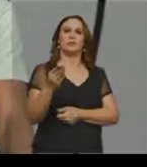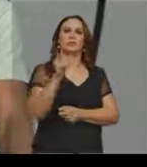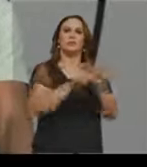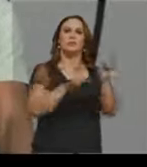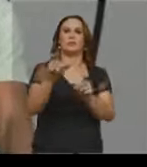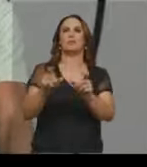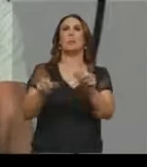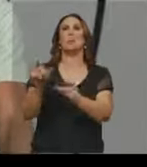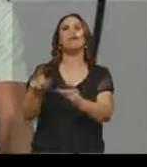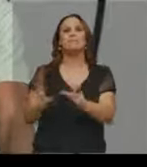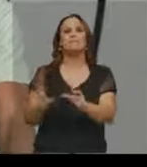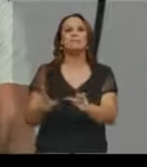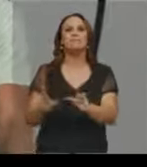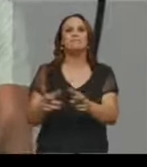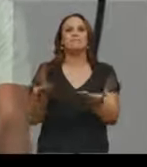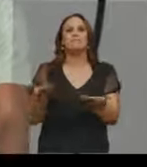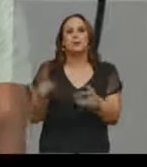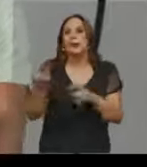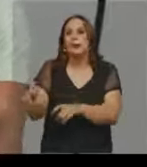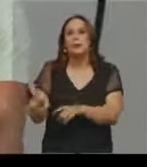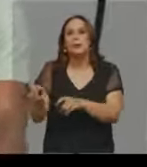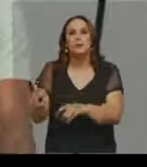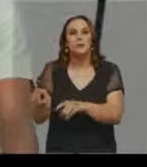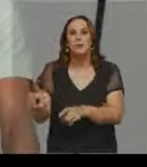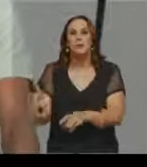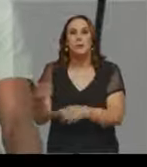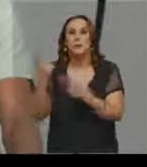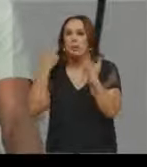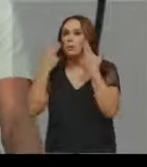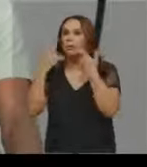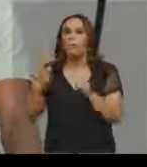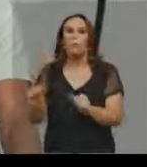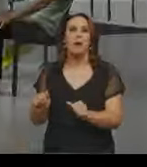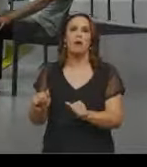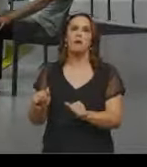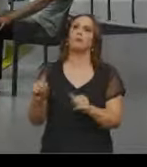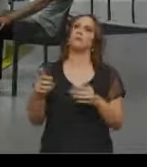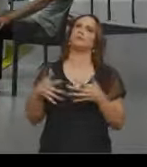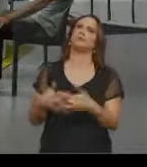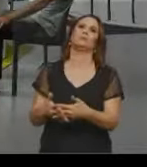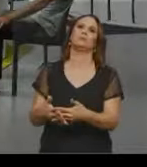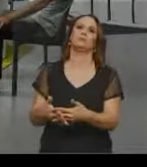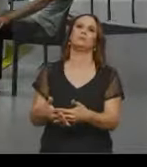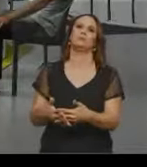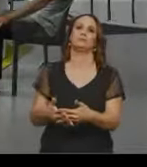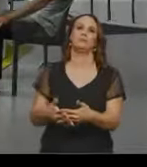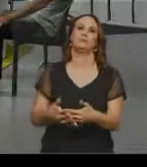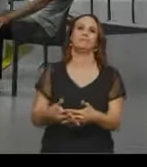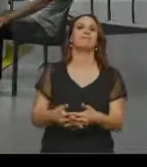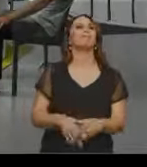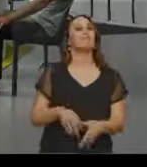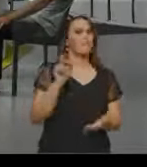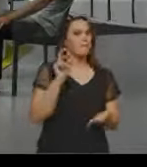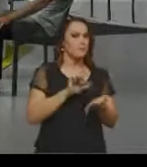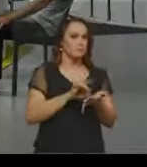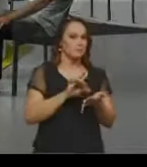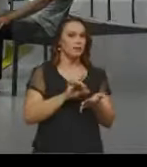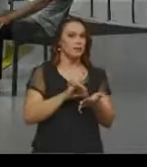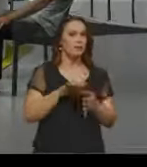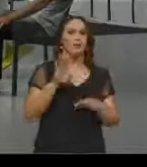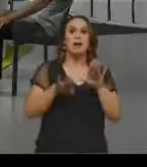tradicional seria complicado. Nós precisamos de produzir em grande quantidade, não é isso? Exatamente. Então, às vezes, a gente entra muito nessa vibe